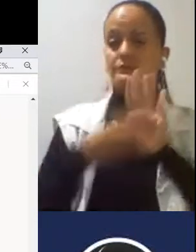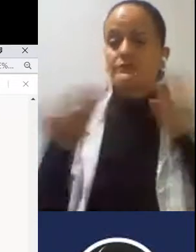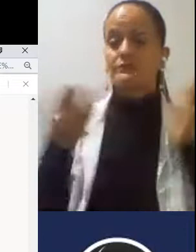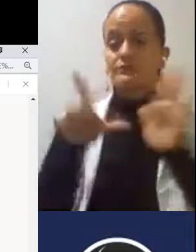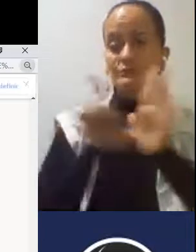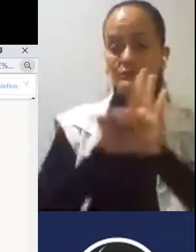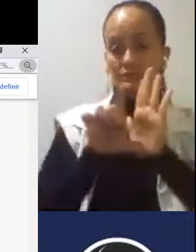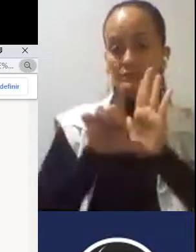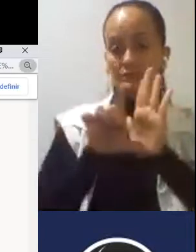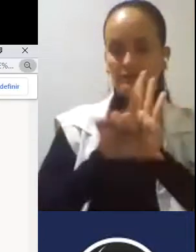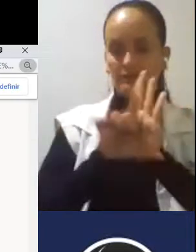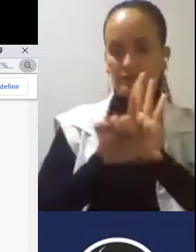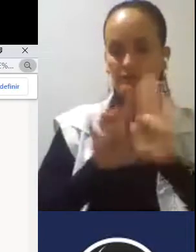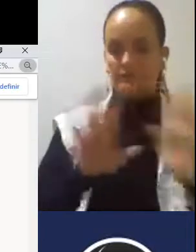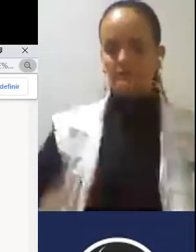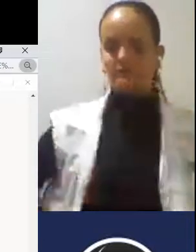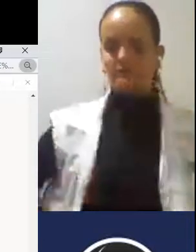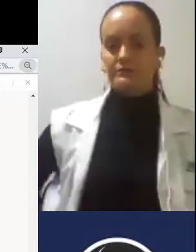para vocês.